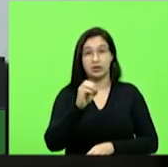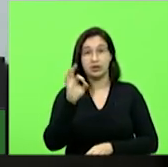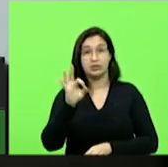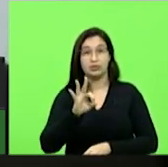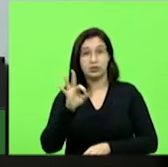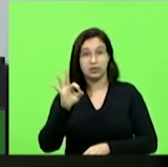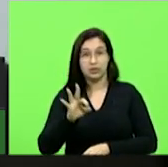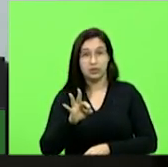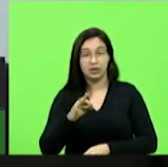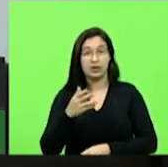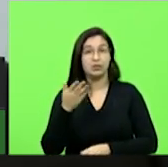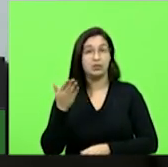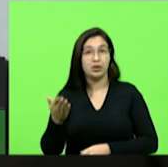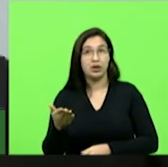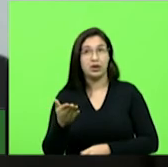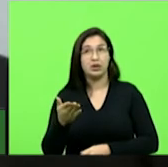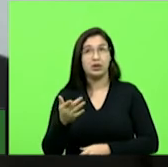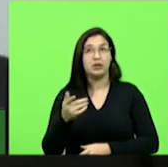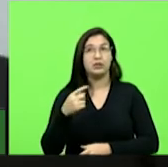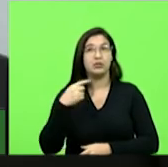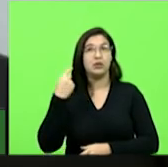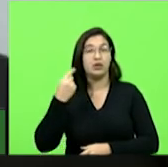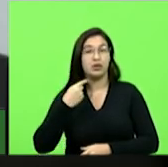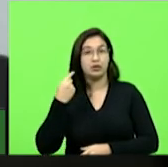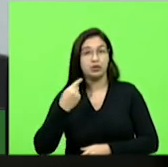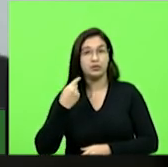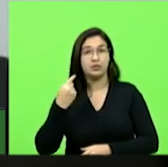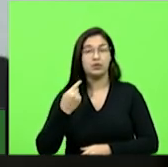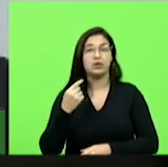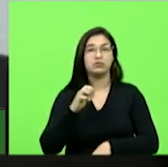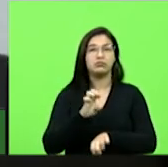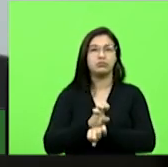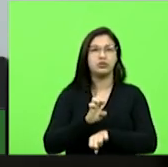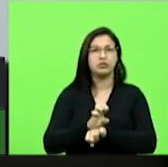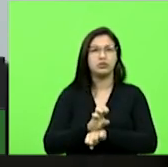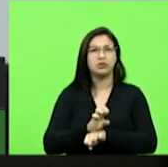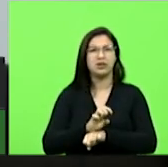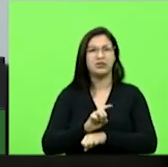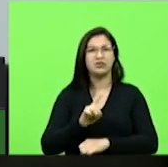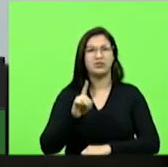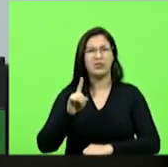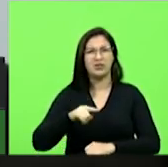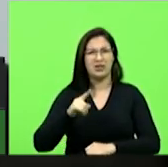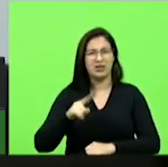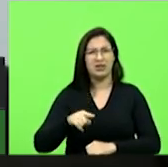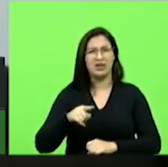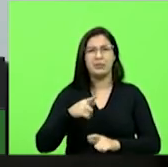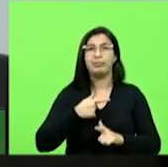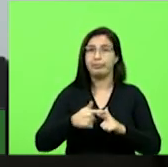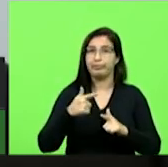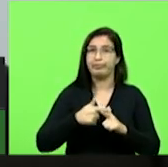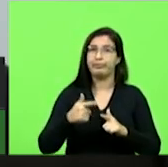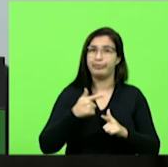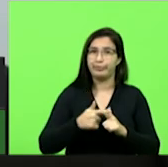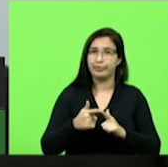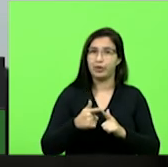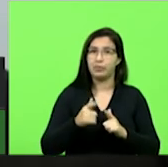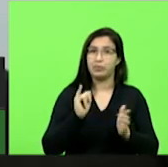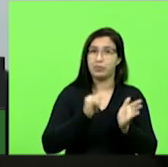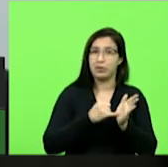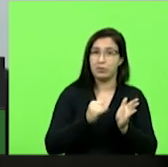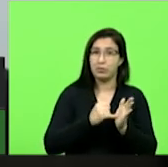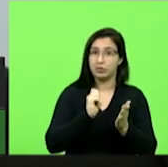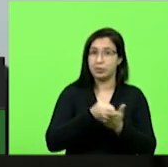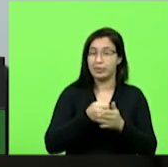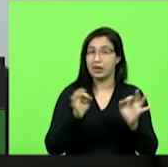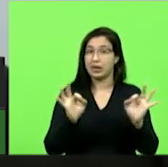do Estado. Então, é um pouco uma roleta russa você deixar de pagar imposto. Quem deixa de pagar